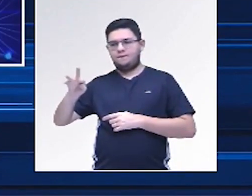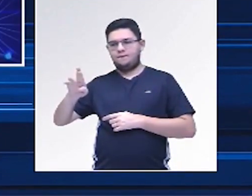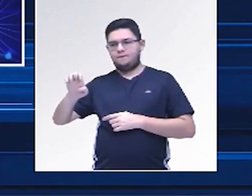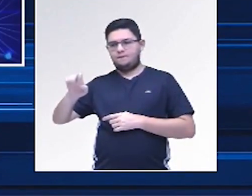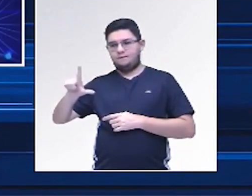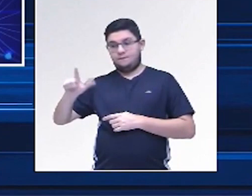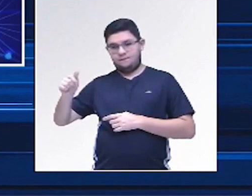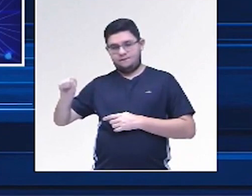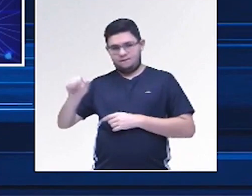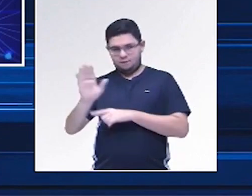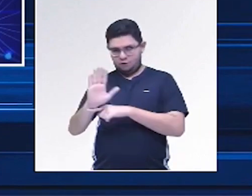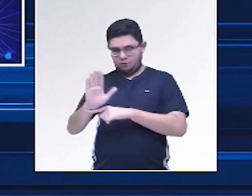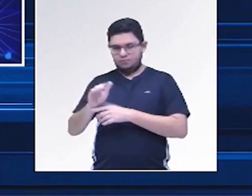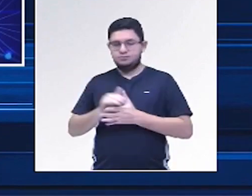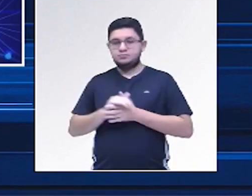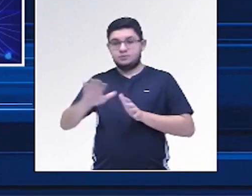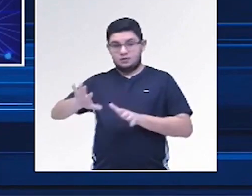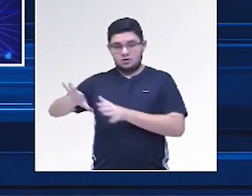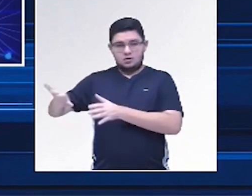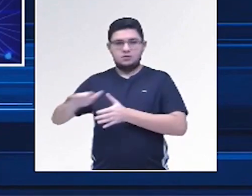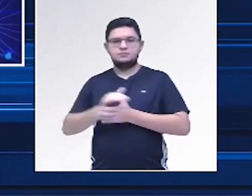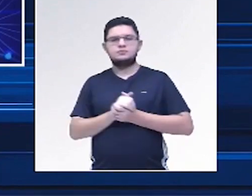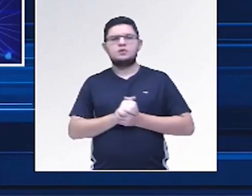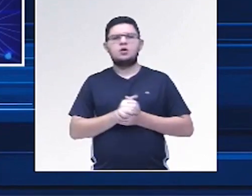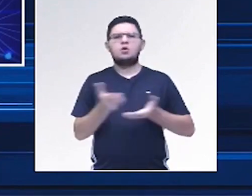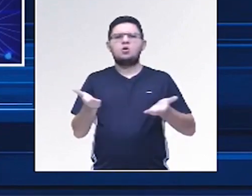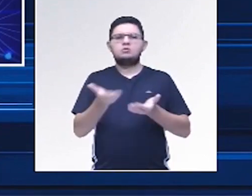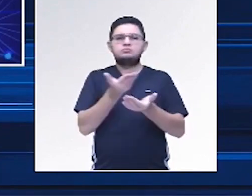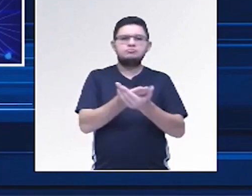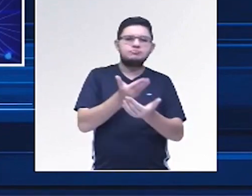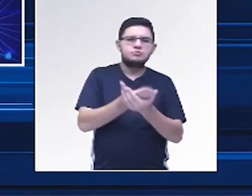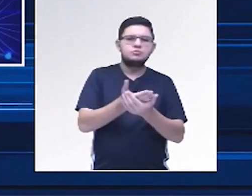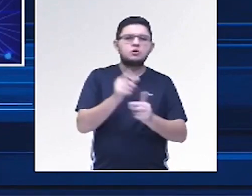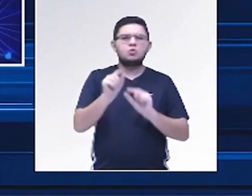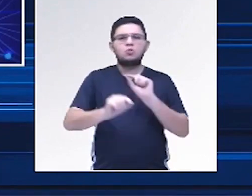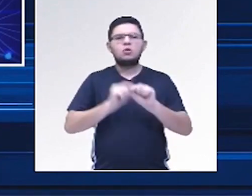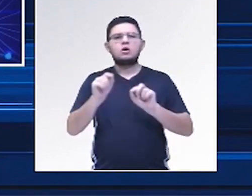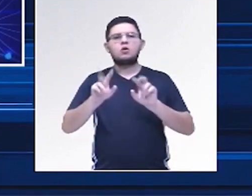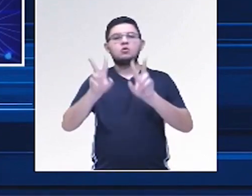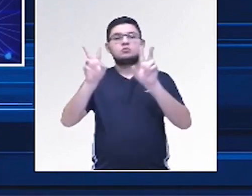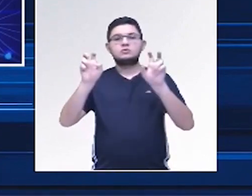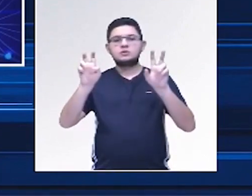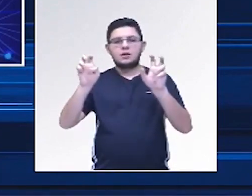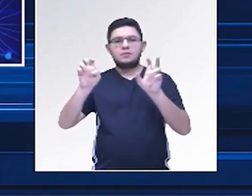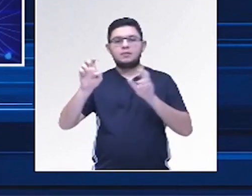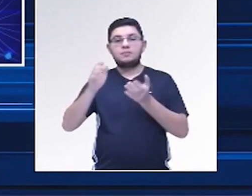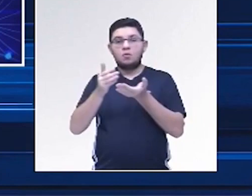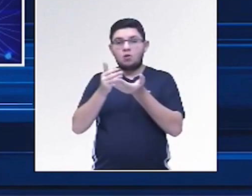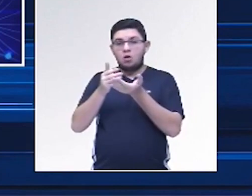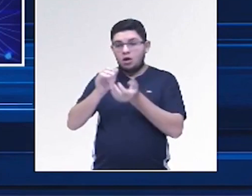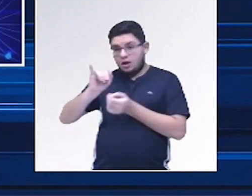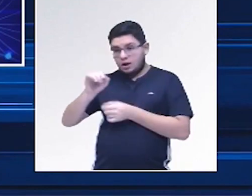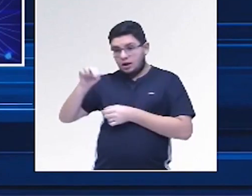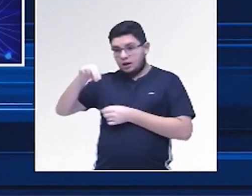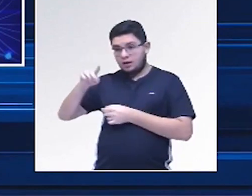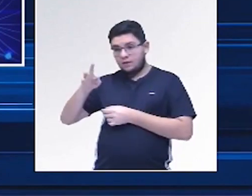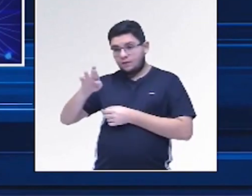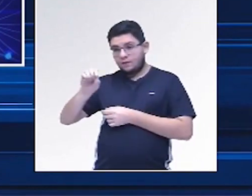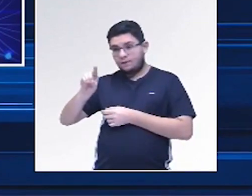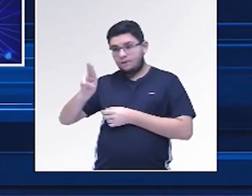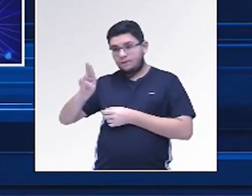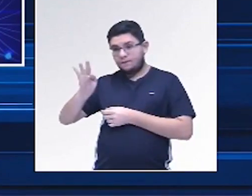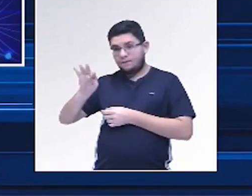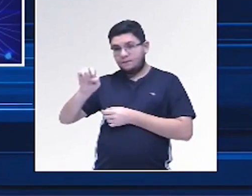E lembrando que o nosso assunto é introducing yourself. O que significa isso, teacher? Vocês já ouviram, mas com certeza já esqueceram,